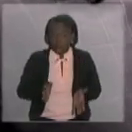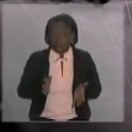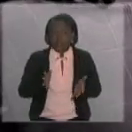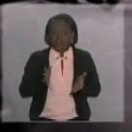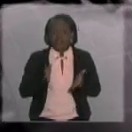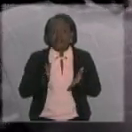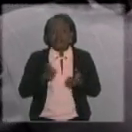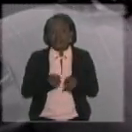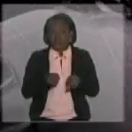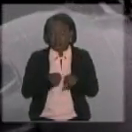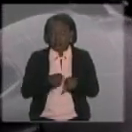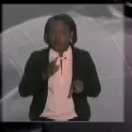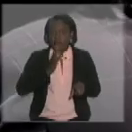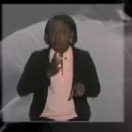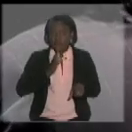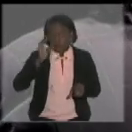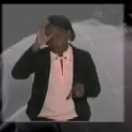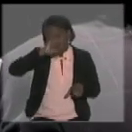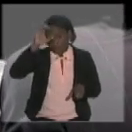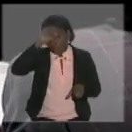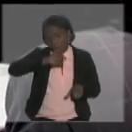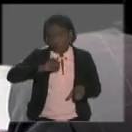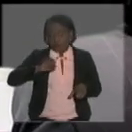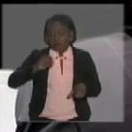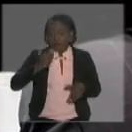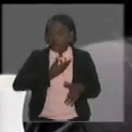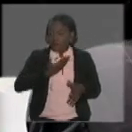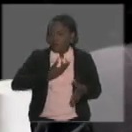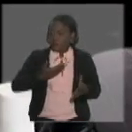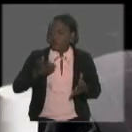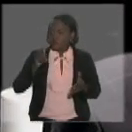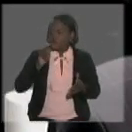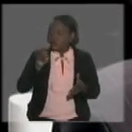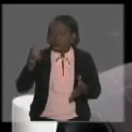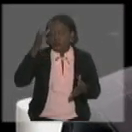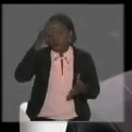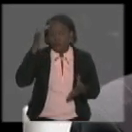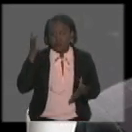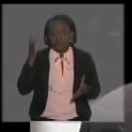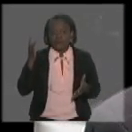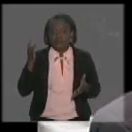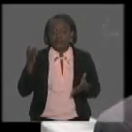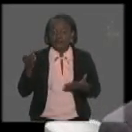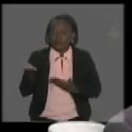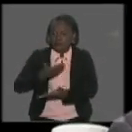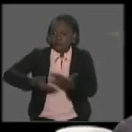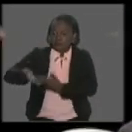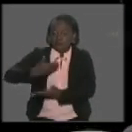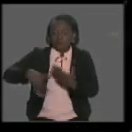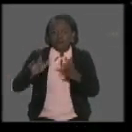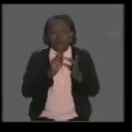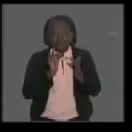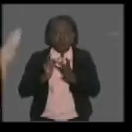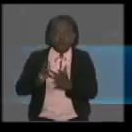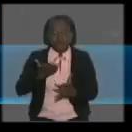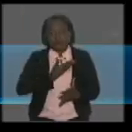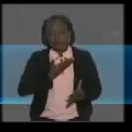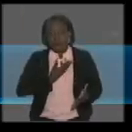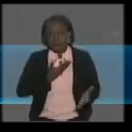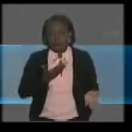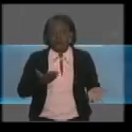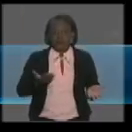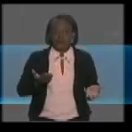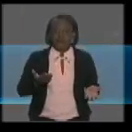dos conhecimentos que eu aprendo das minhas amizades, das pessoas com as quais eu me relaciono, das minhas